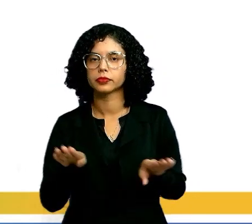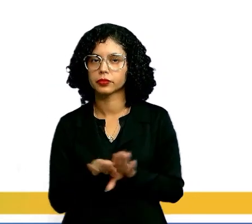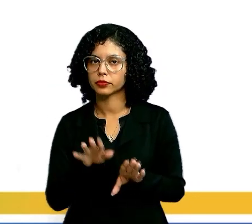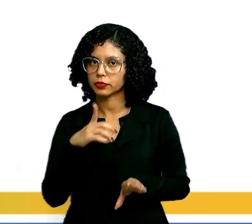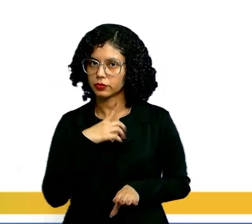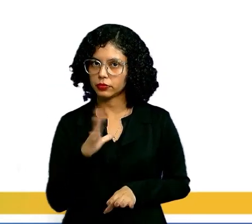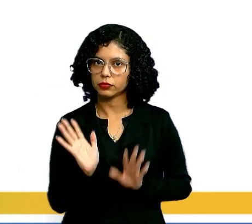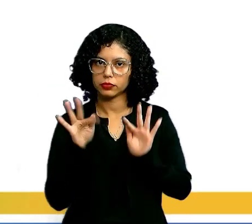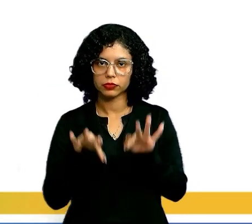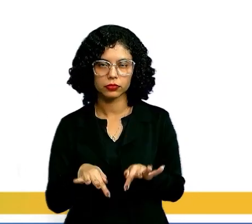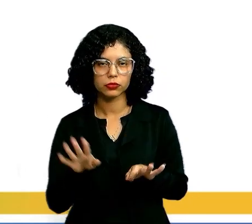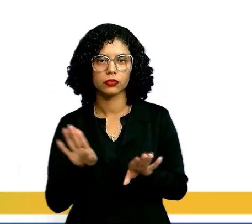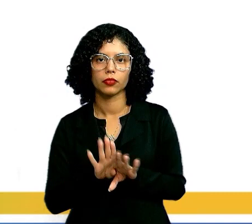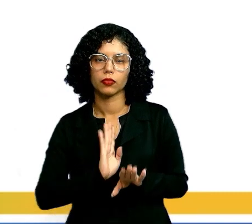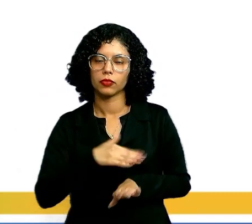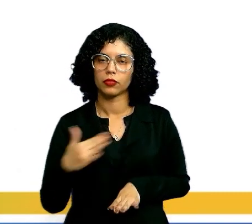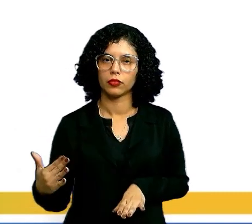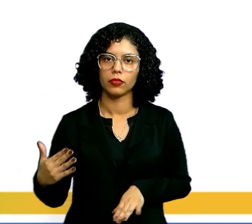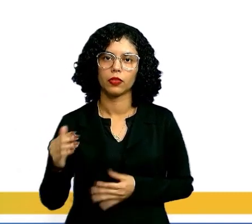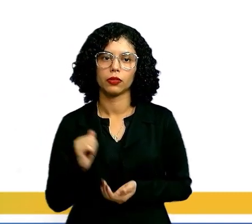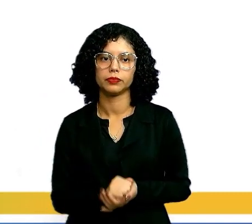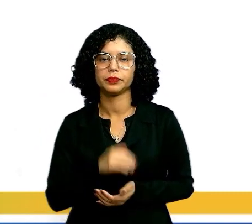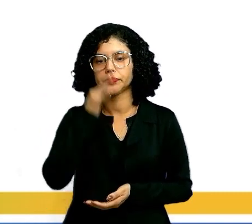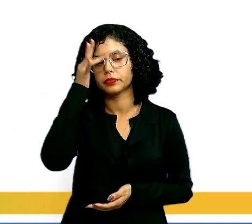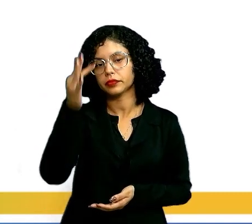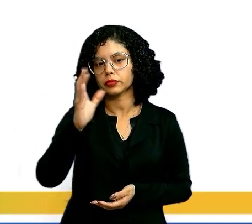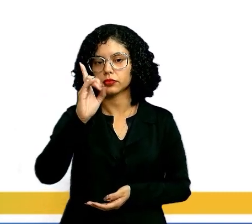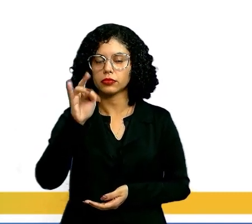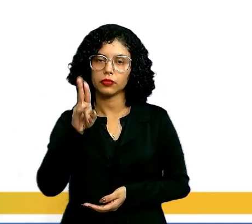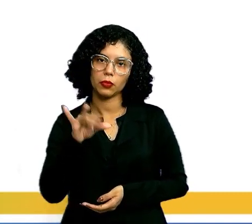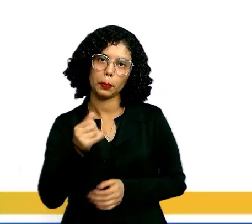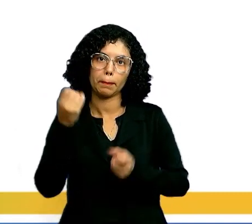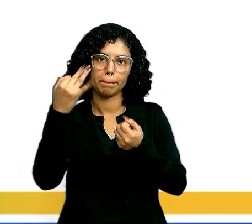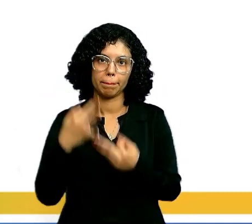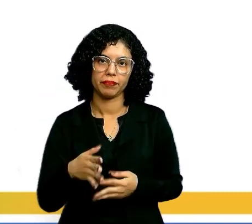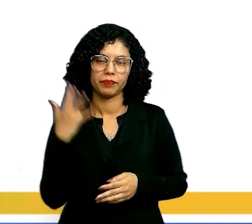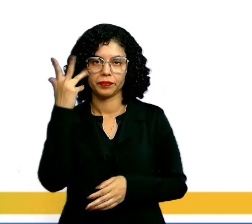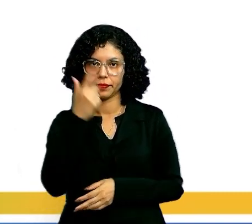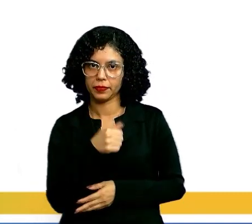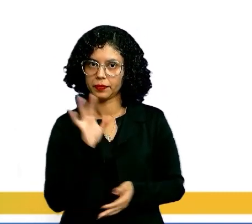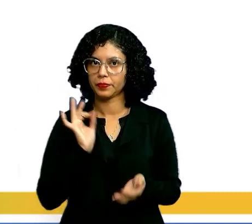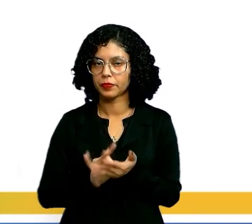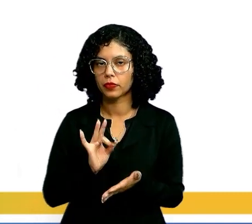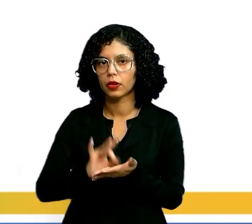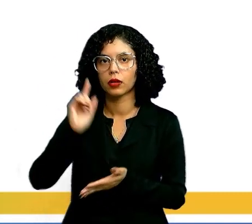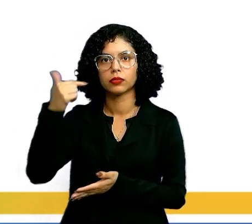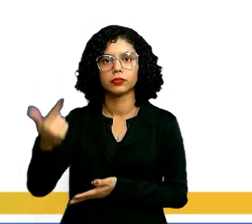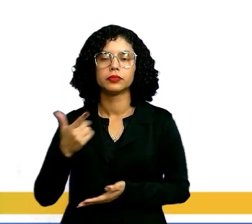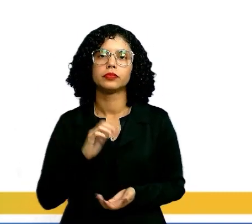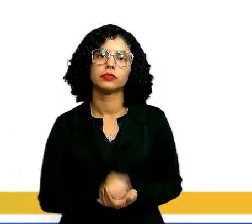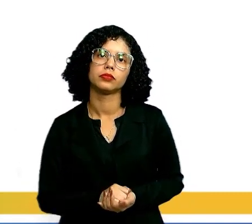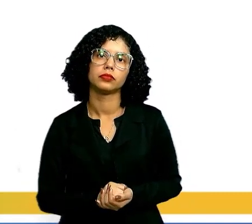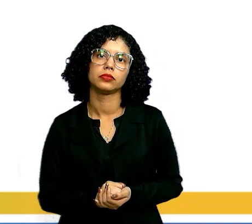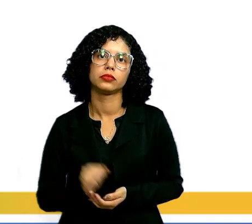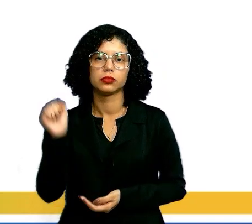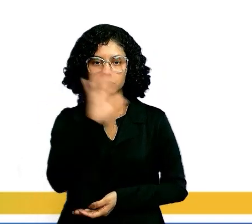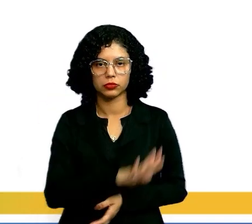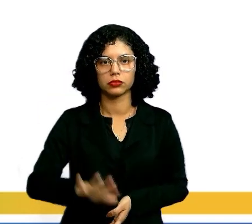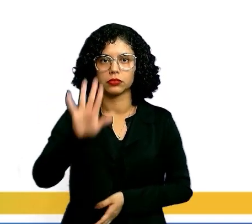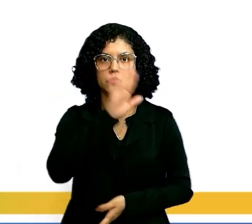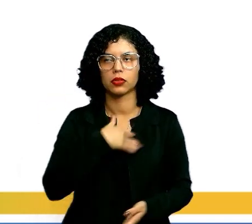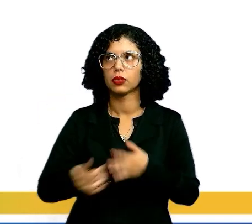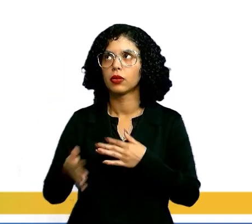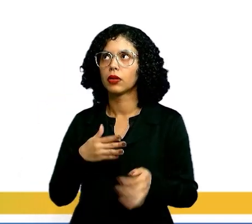uma finalidade quando o cântico que nós vamos estudar futuramente ele vai dizer que Belo na verdade é aquilo que agrada universalmente